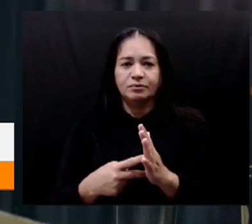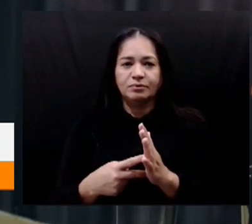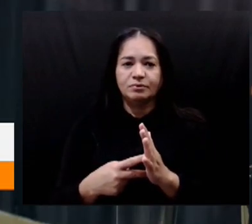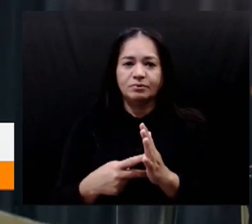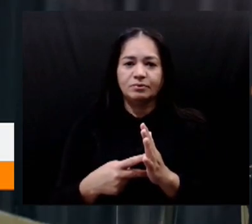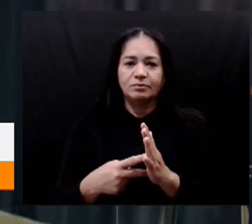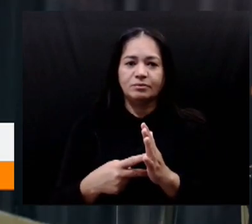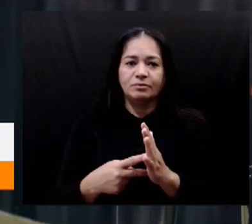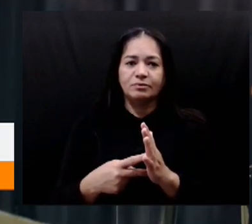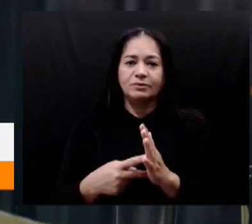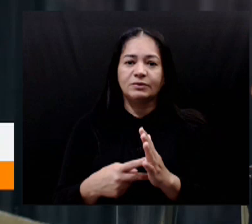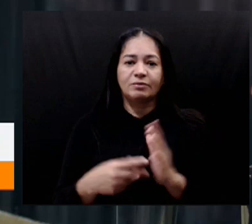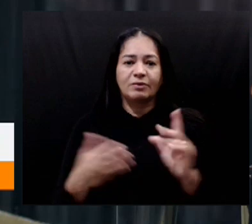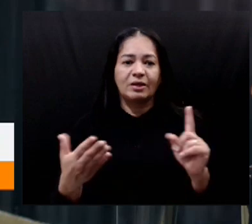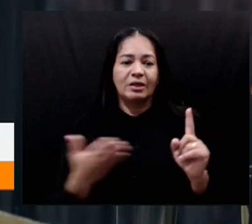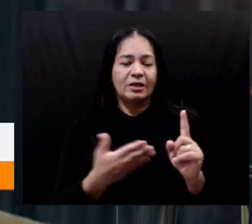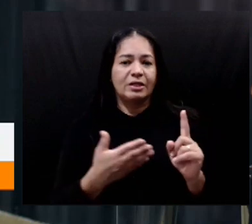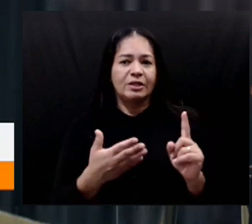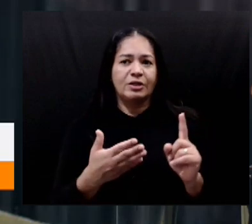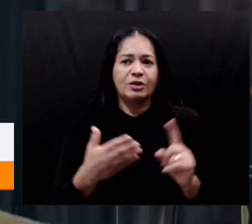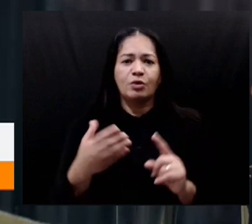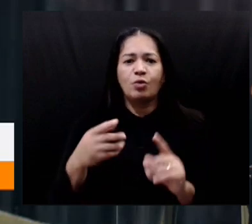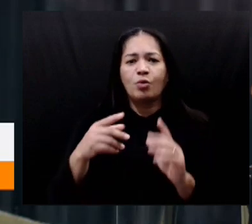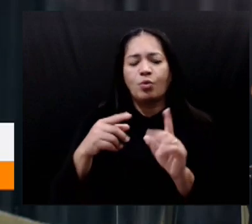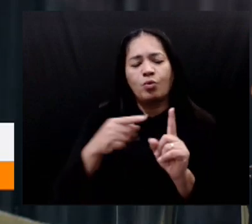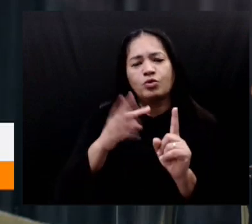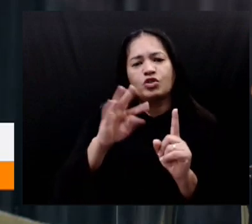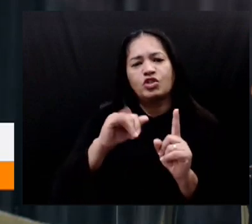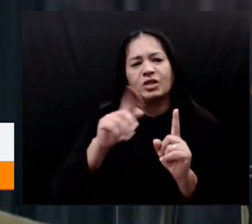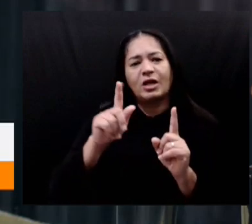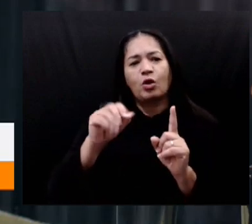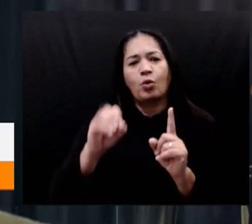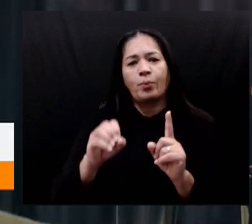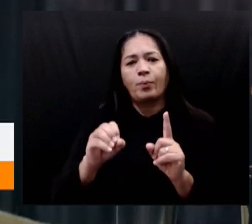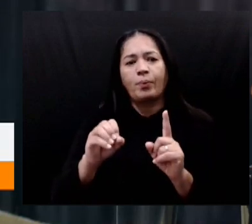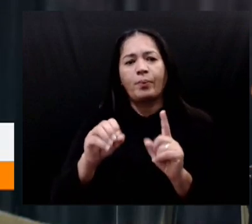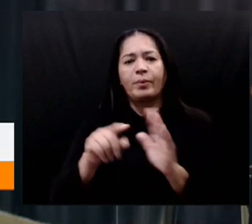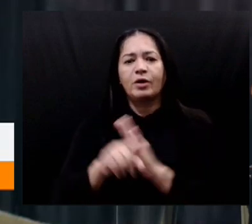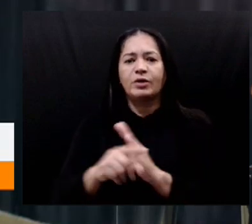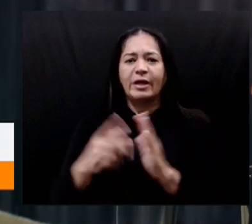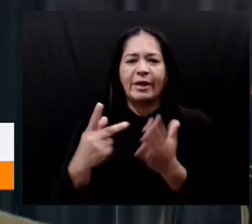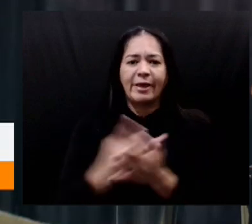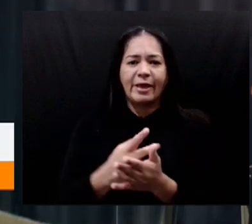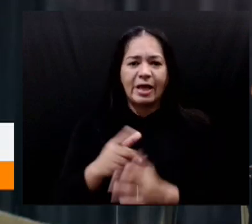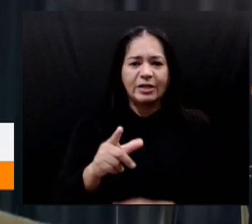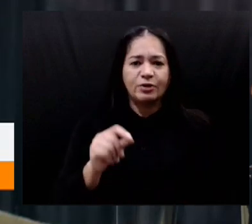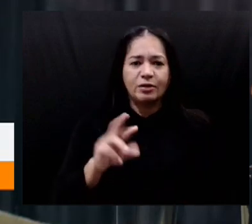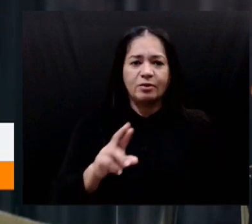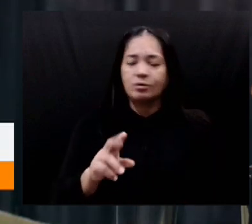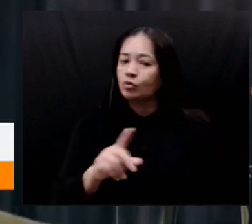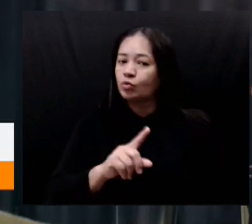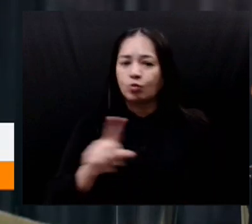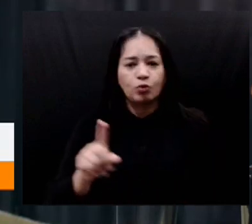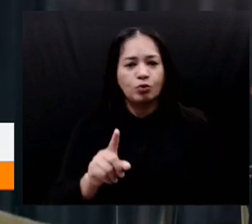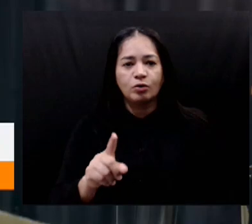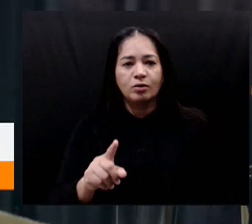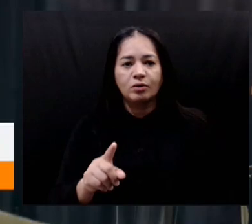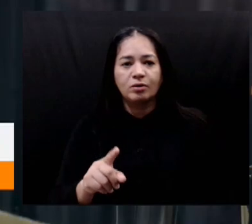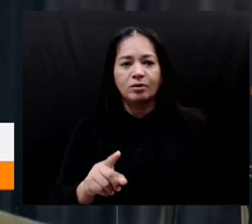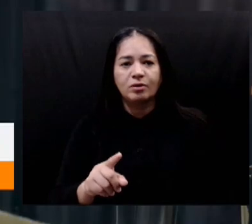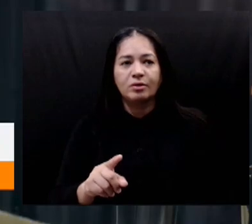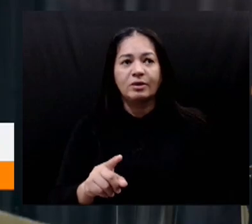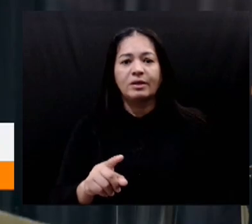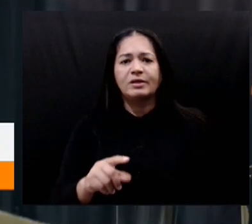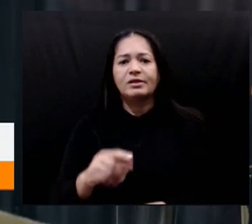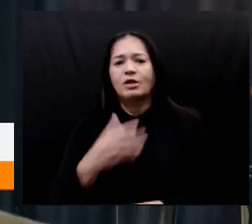Tiago coloca de, errar não é opção. Não, o Skinner tem uma frase que